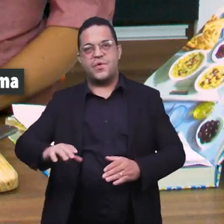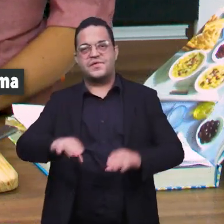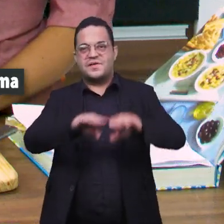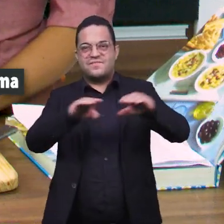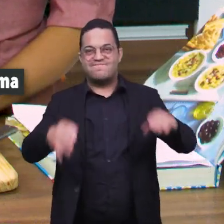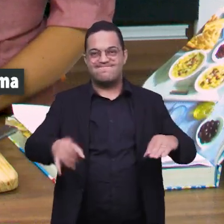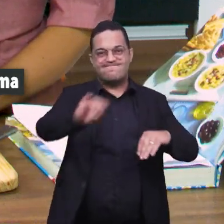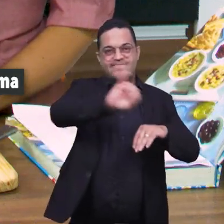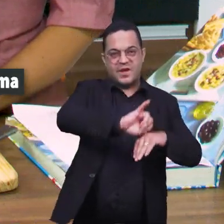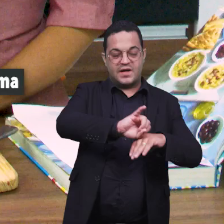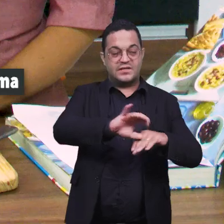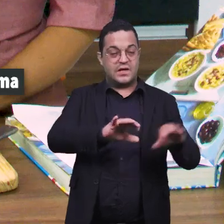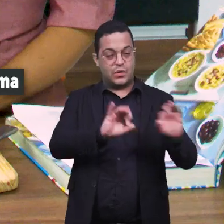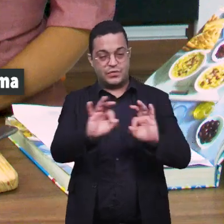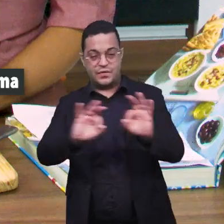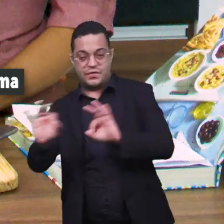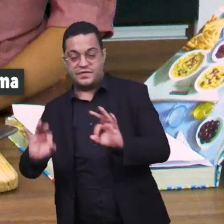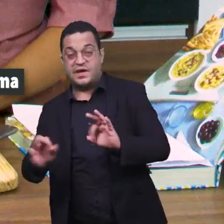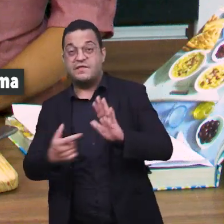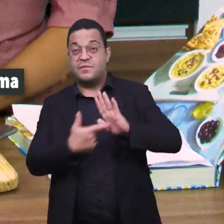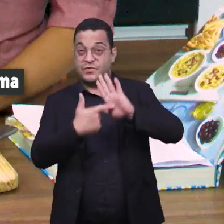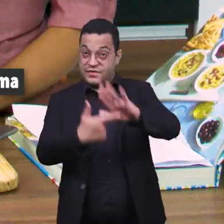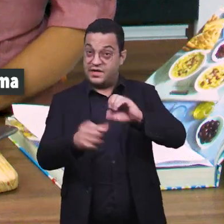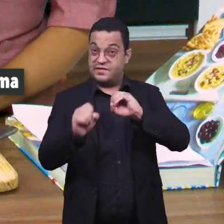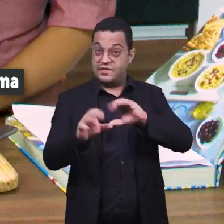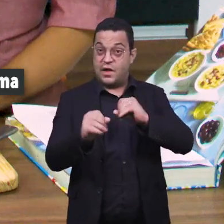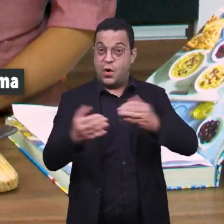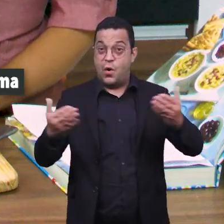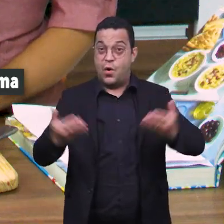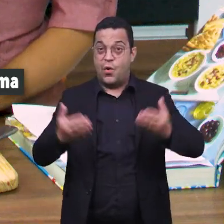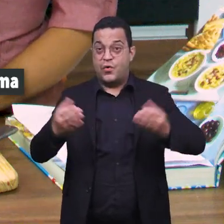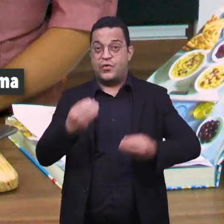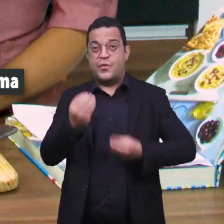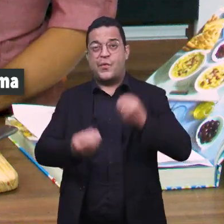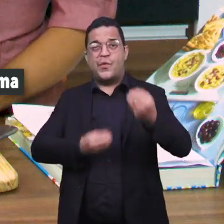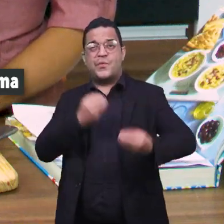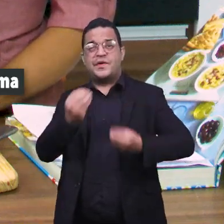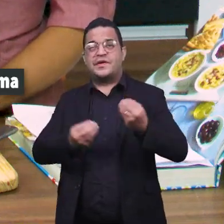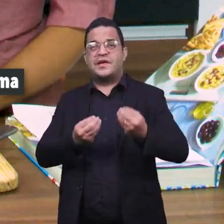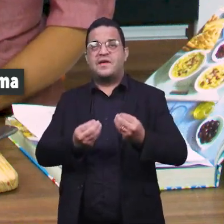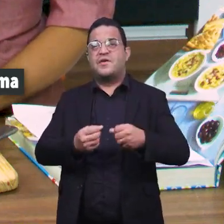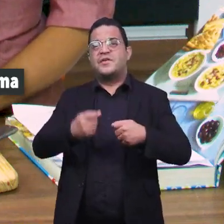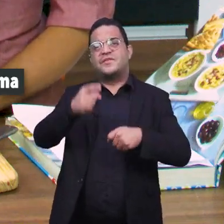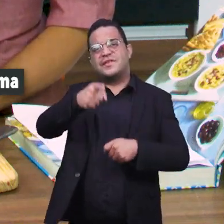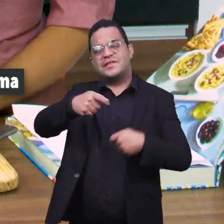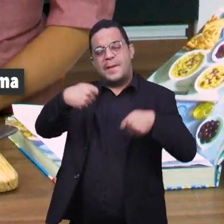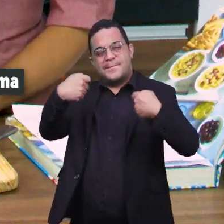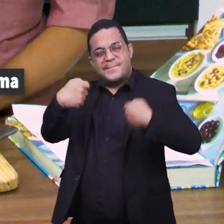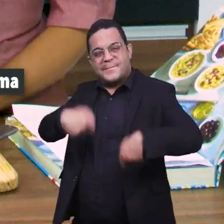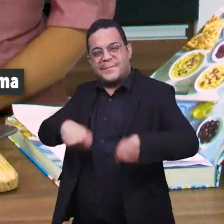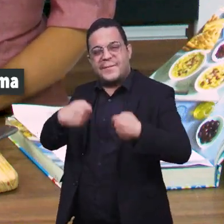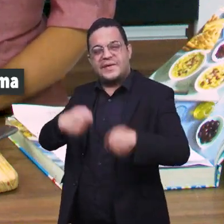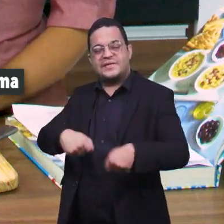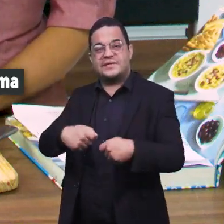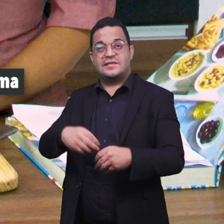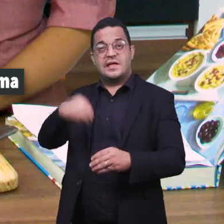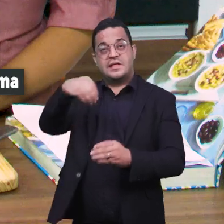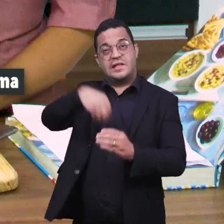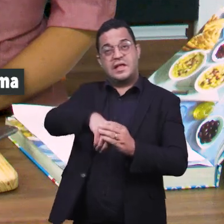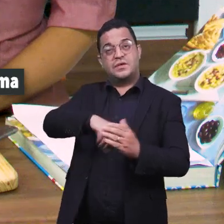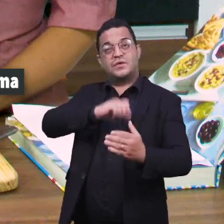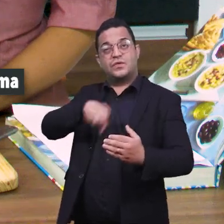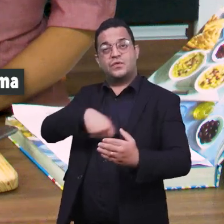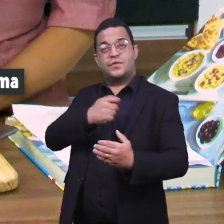é exatamente isso que a gente vai mostrar hoje. A gente vai mostrar aqui aquilo que realmente precisa ter na